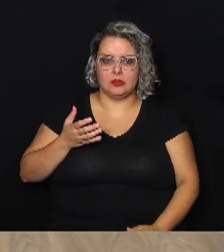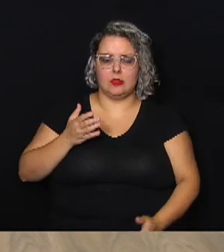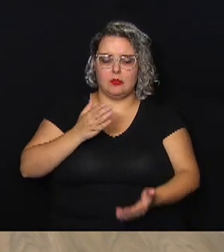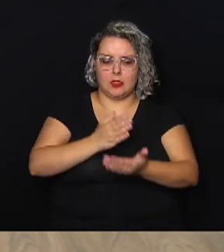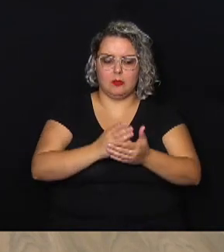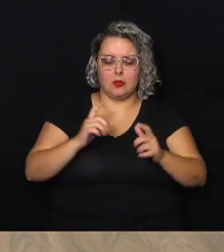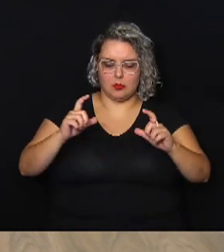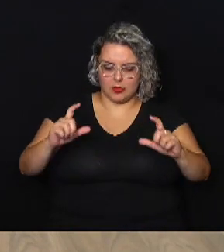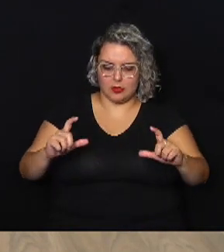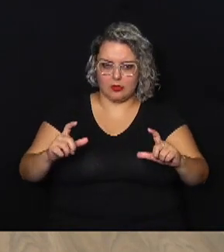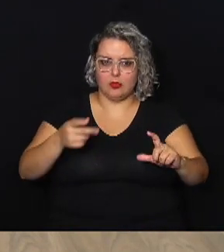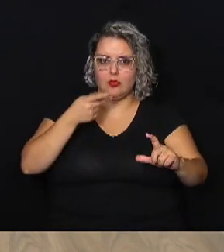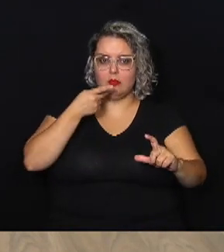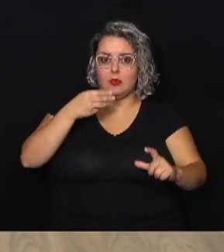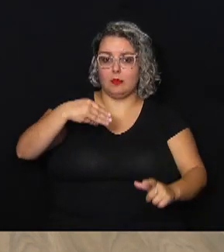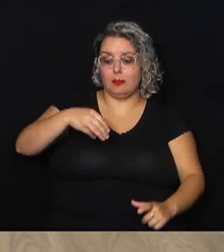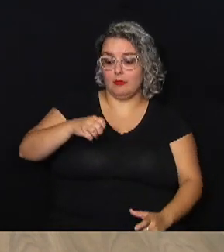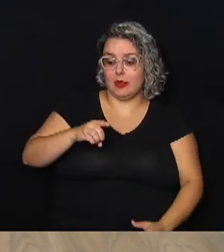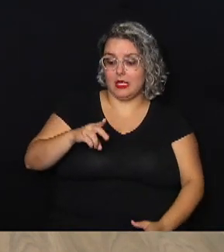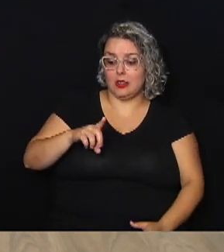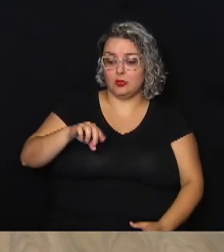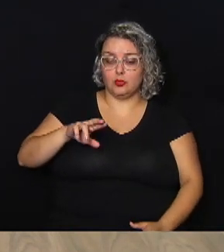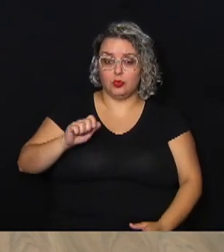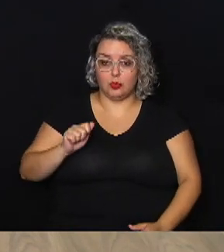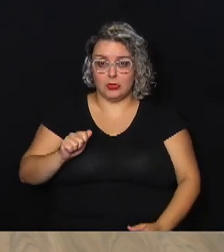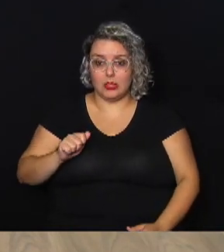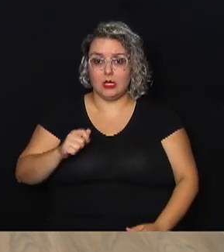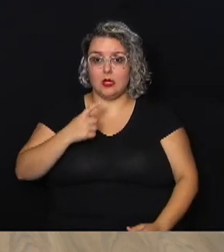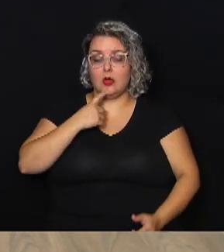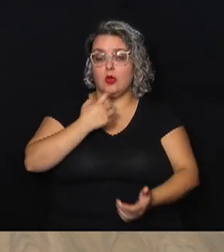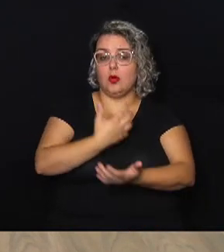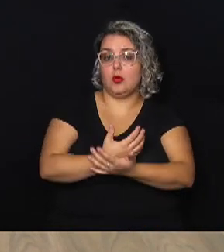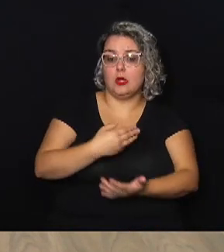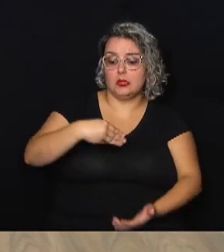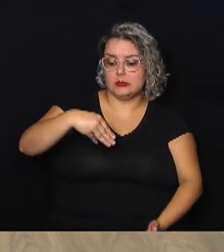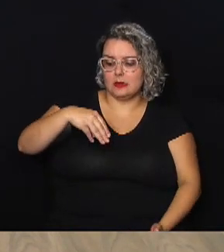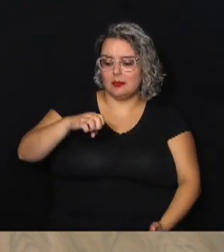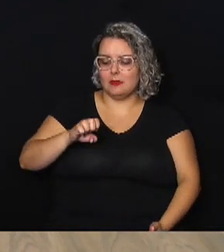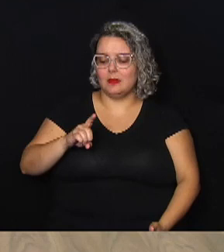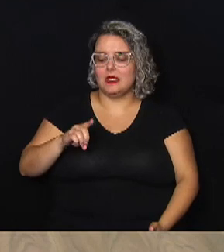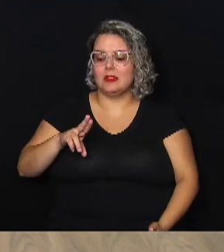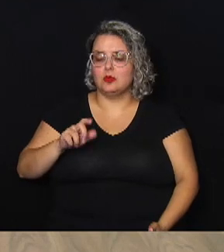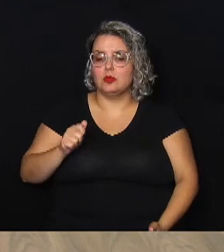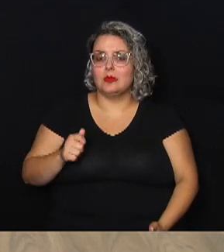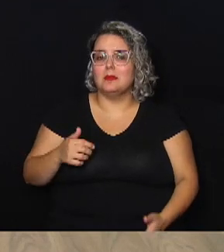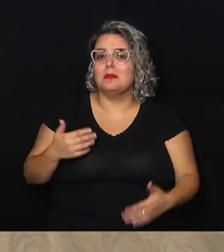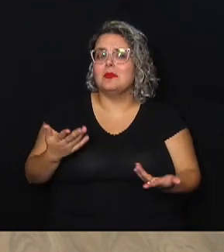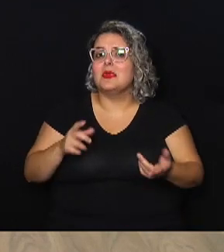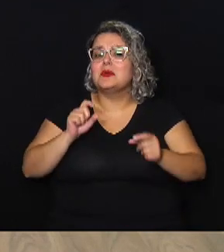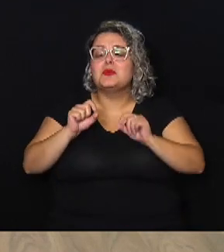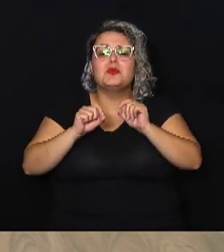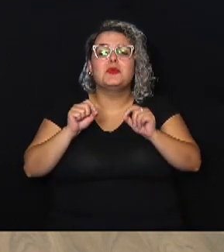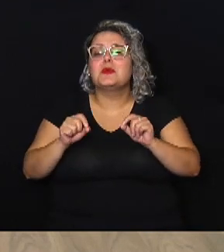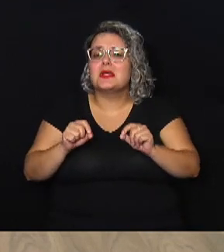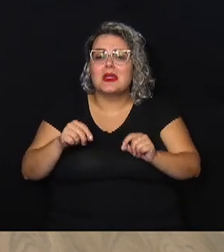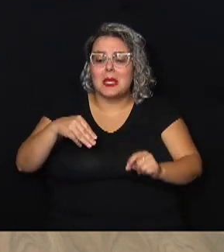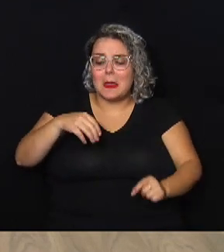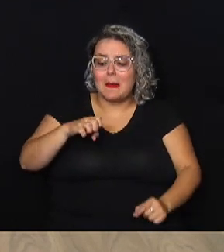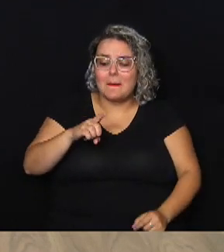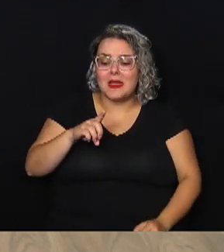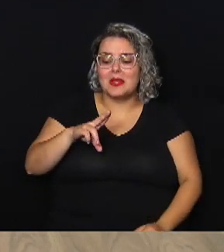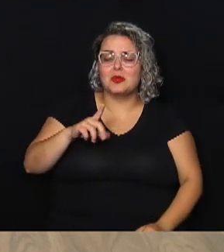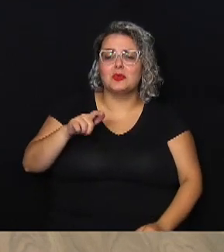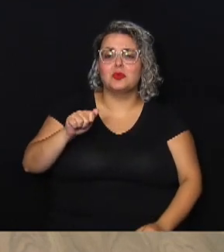falando muito de medula óssea, medula, né? Mas o que é a medula óssea? Qual que é a